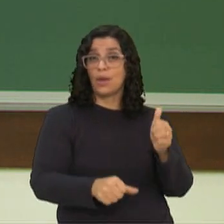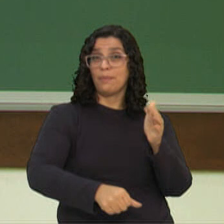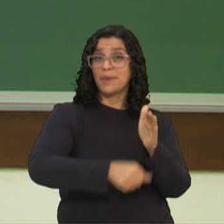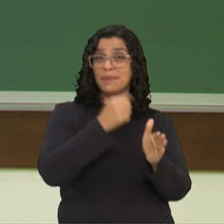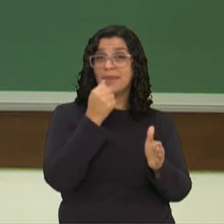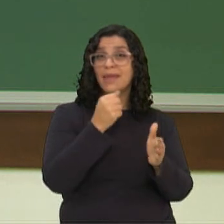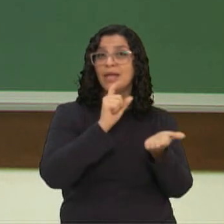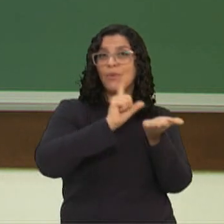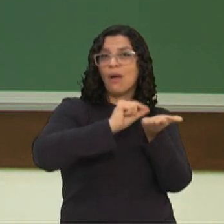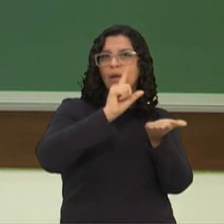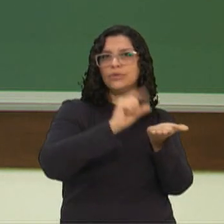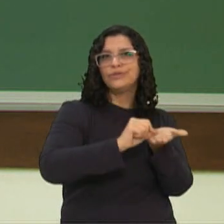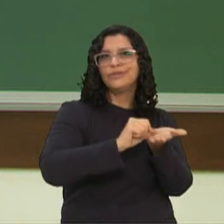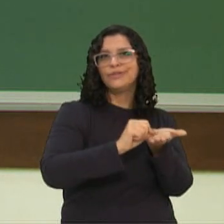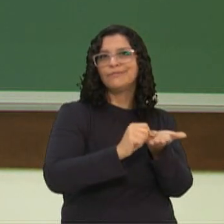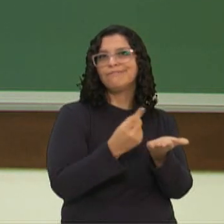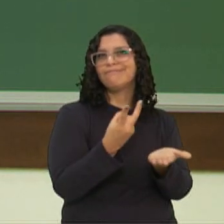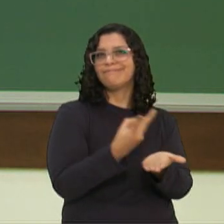publicação, né?